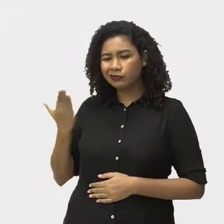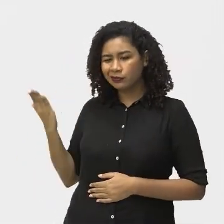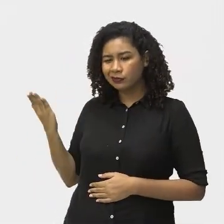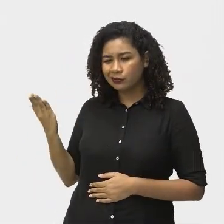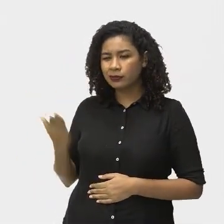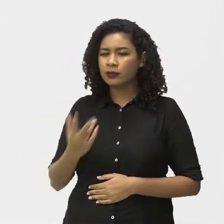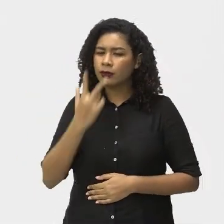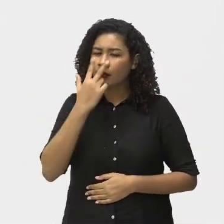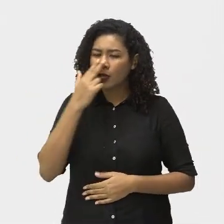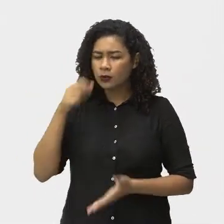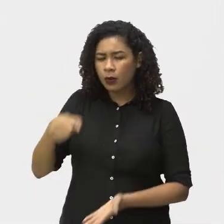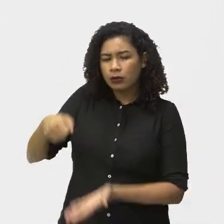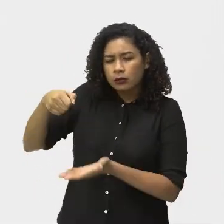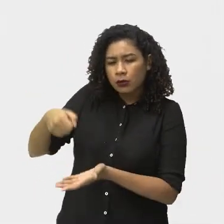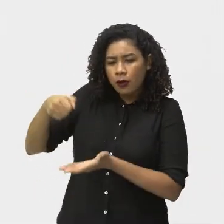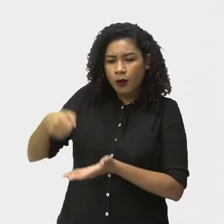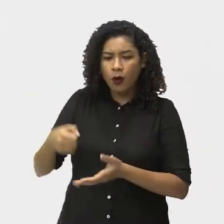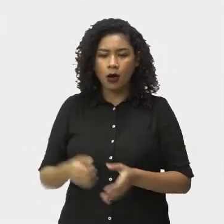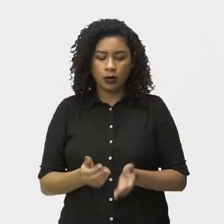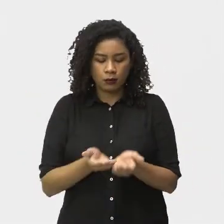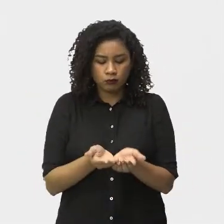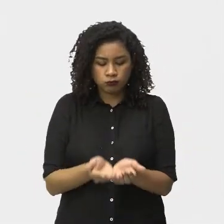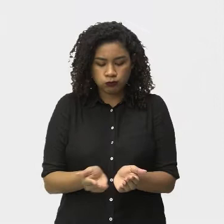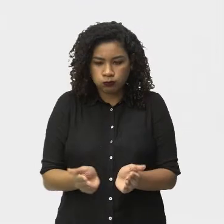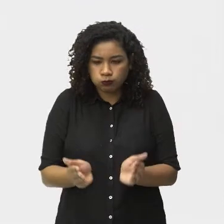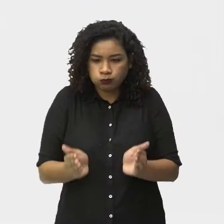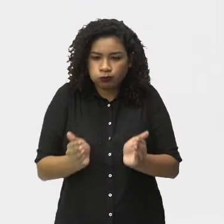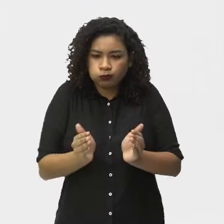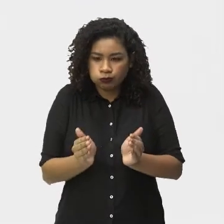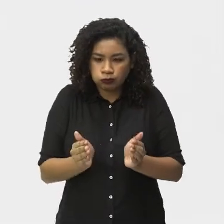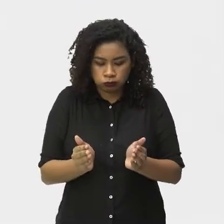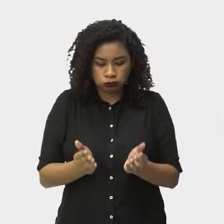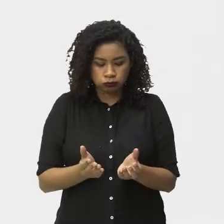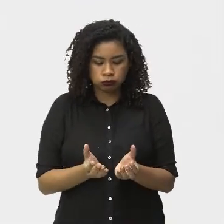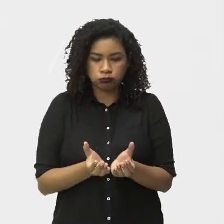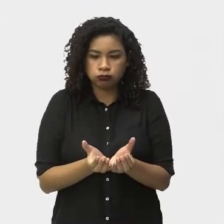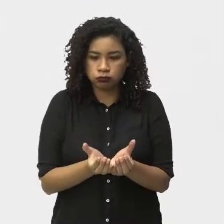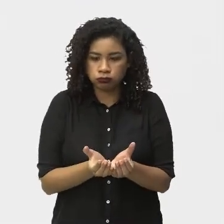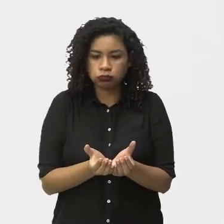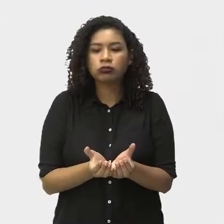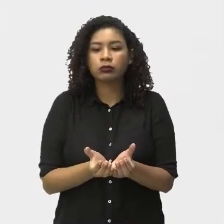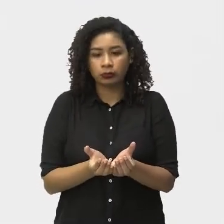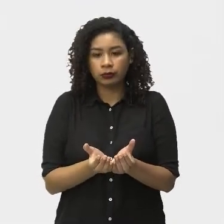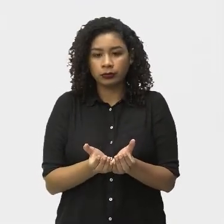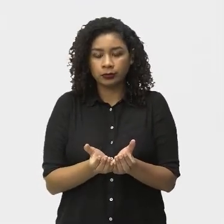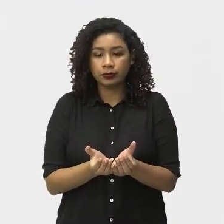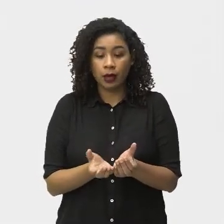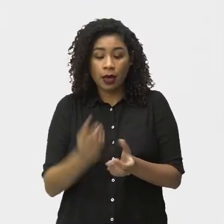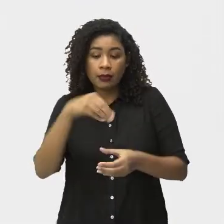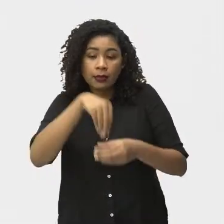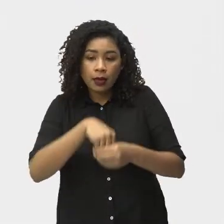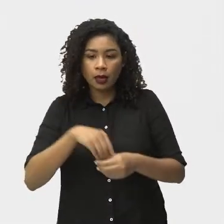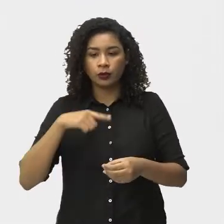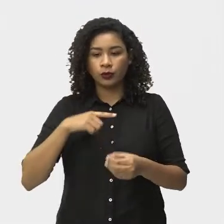ali de bolsa, né, como se fosse ali um saco, né, onde você tem ali dentro